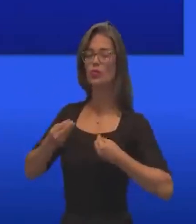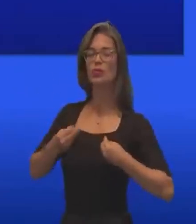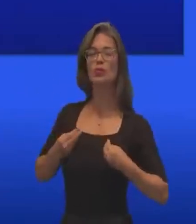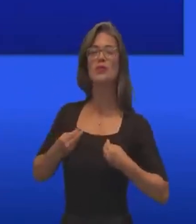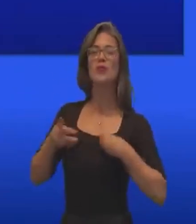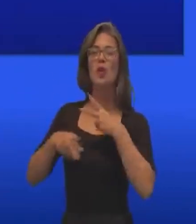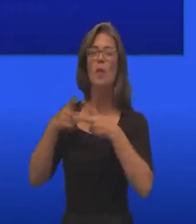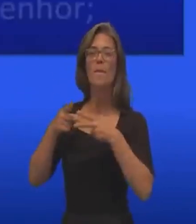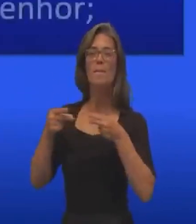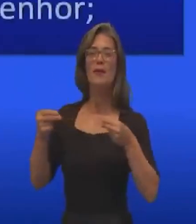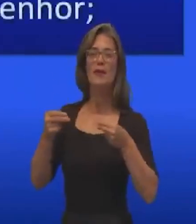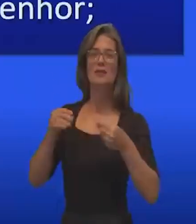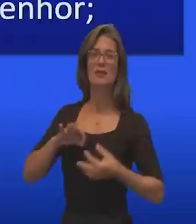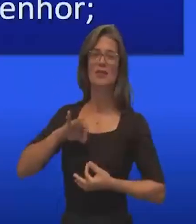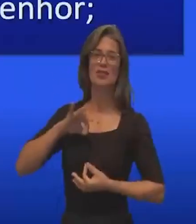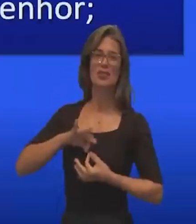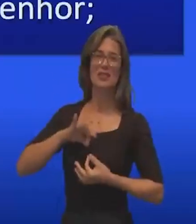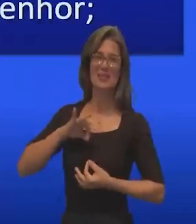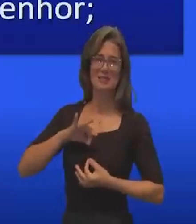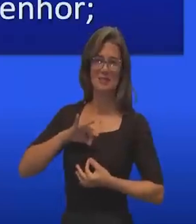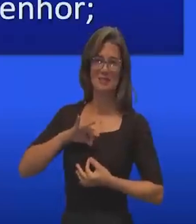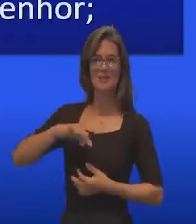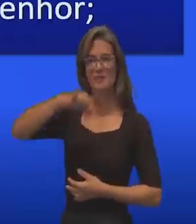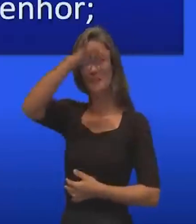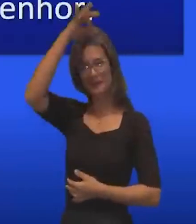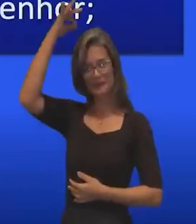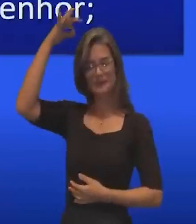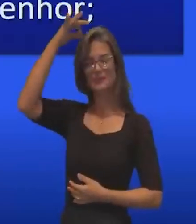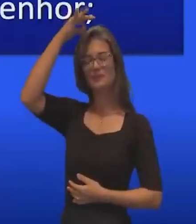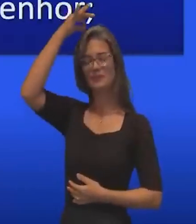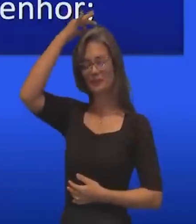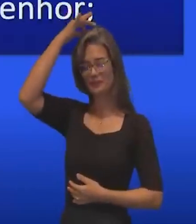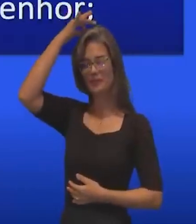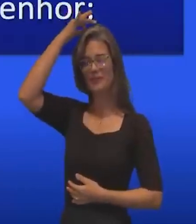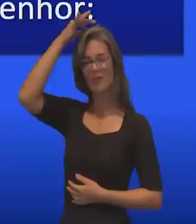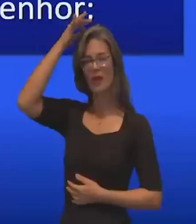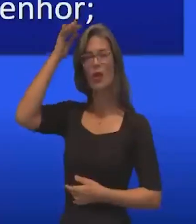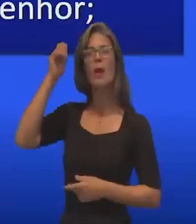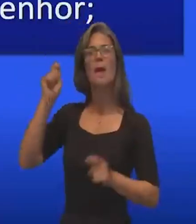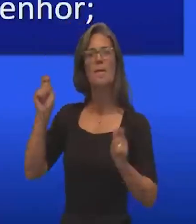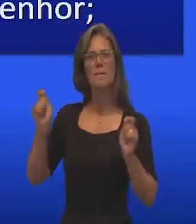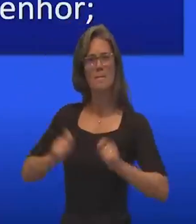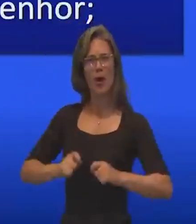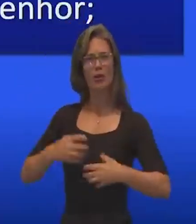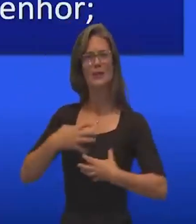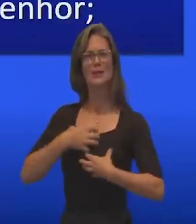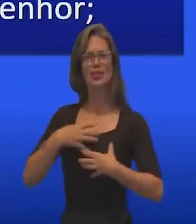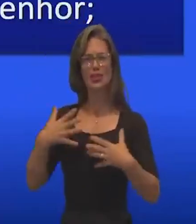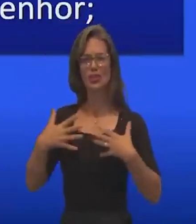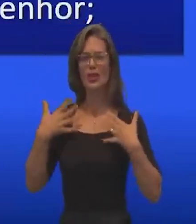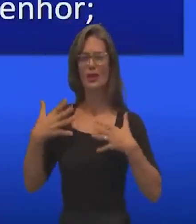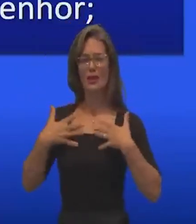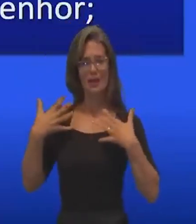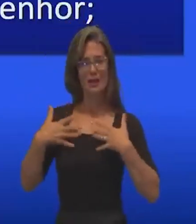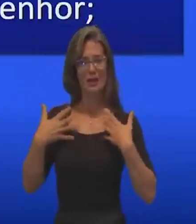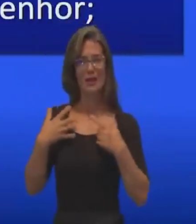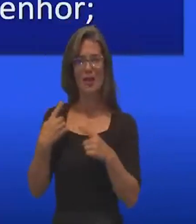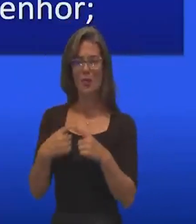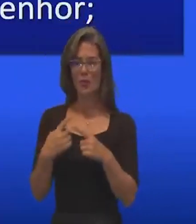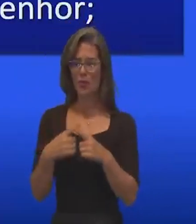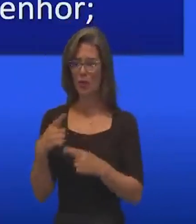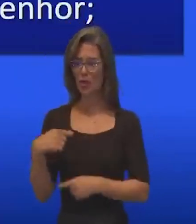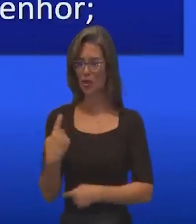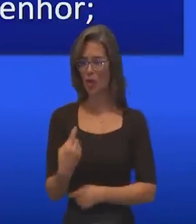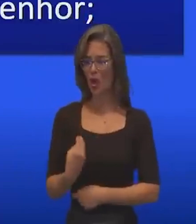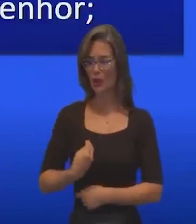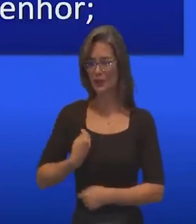o Espírito. Temos, portanto, sempre bom ânimo, sabendo que, enquanto estamos